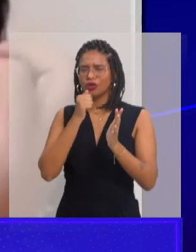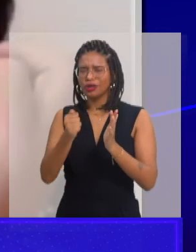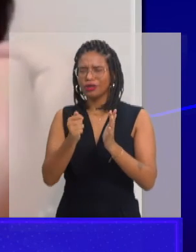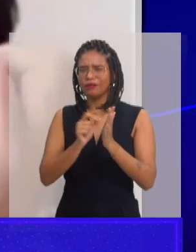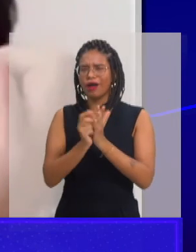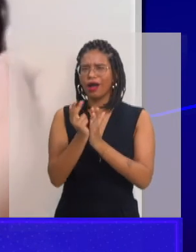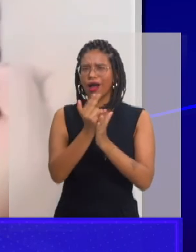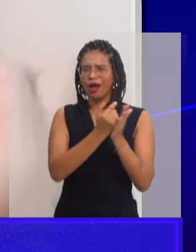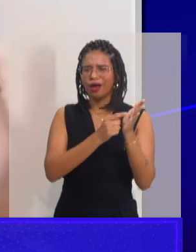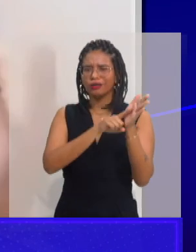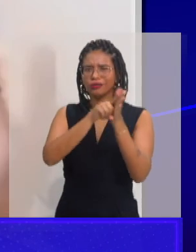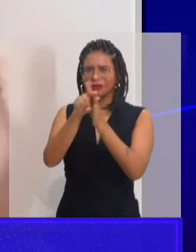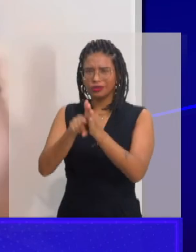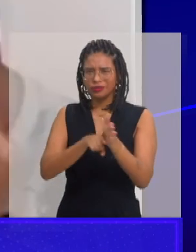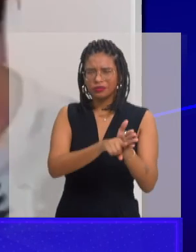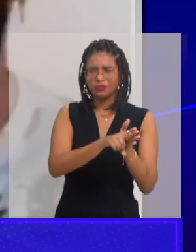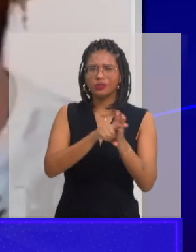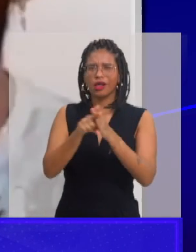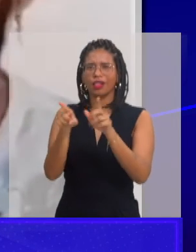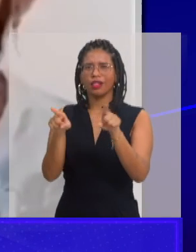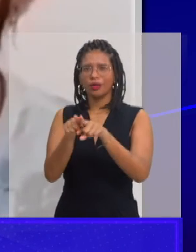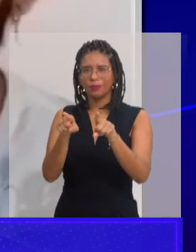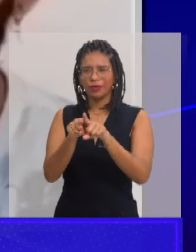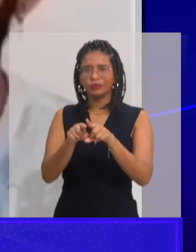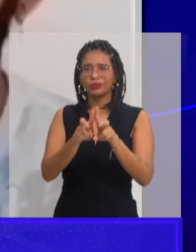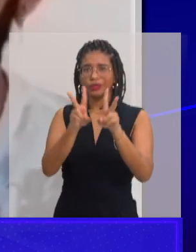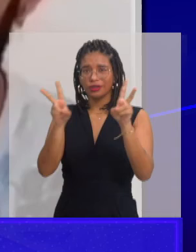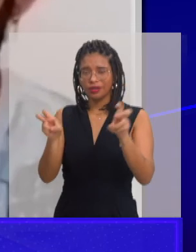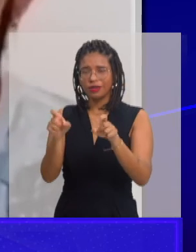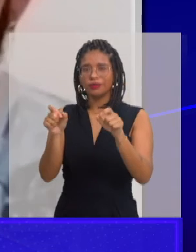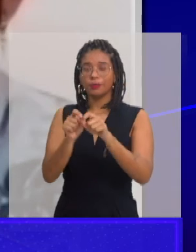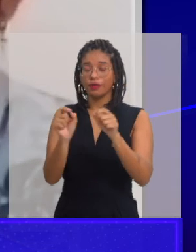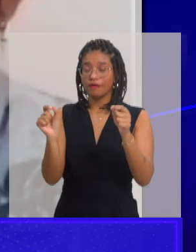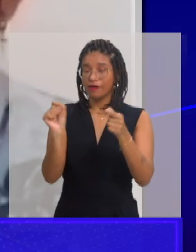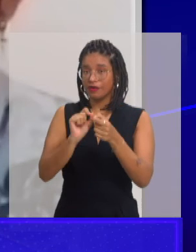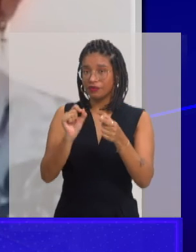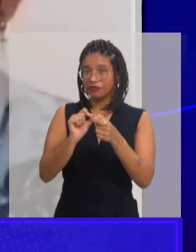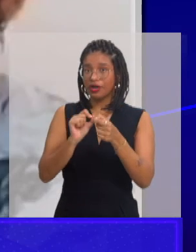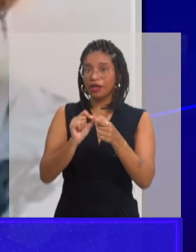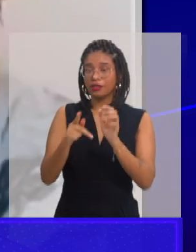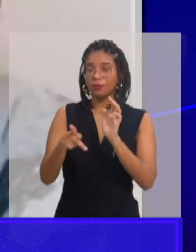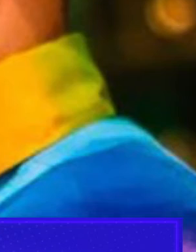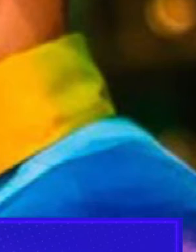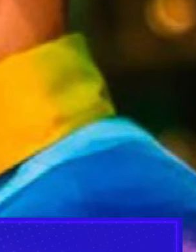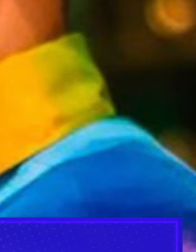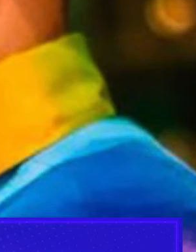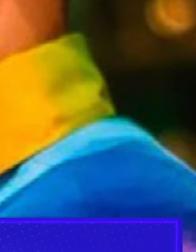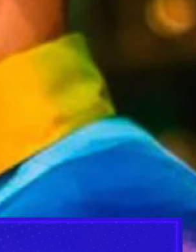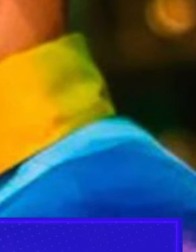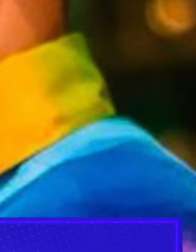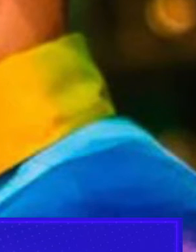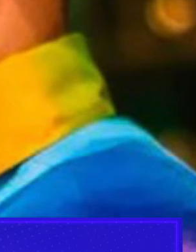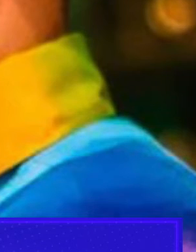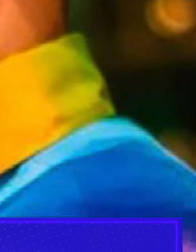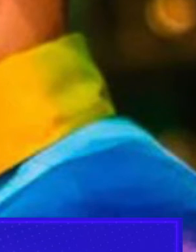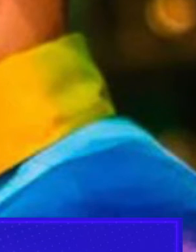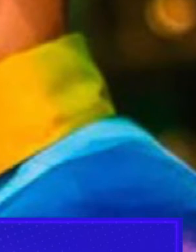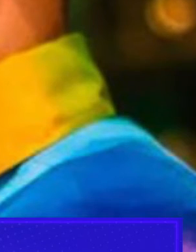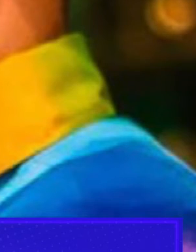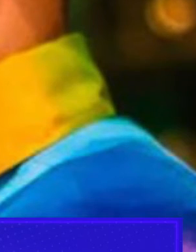arte e que pesquisa arte. Eu sou artista que produz arte, a arte da comunicação que eu vivo.